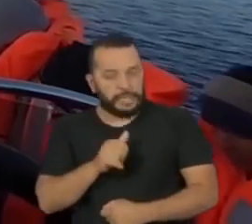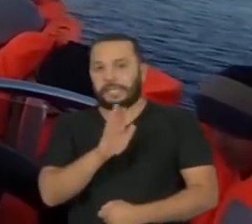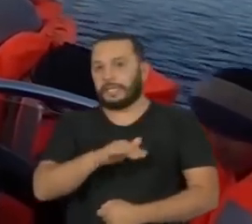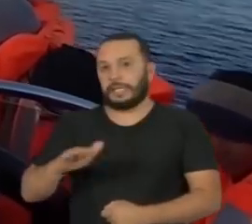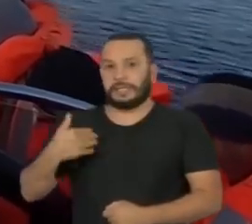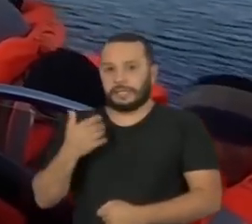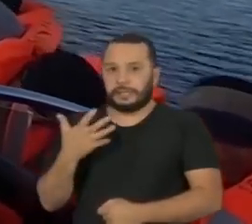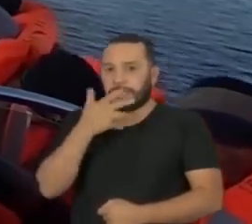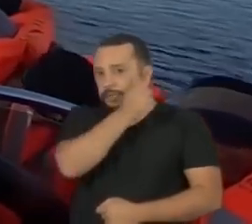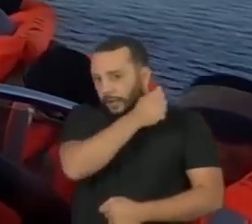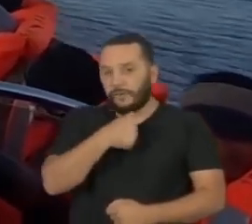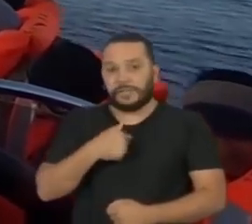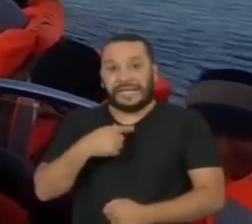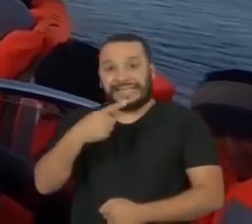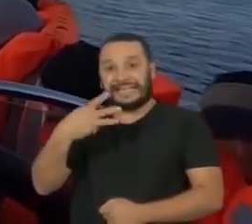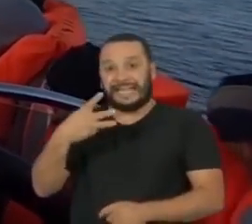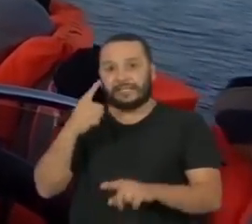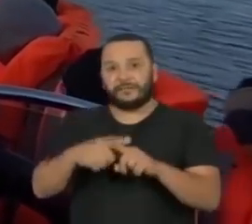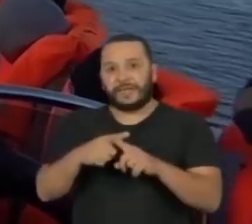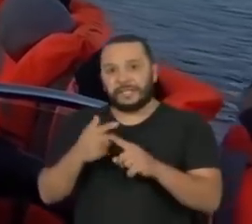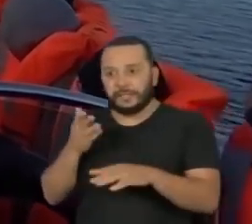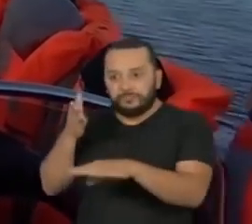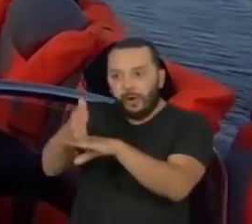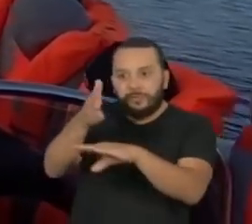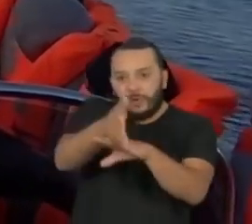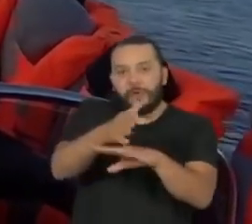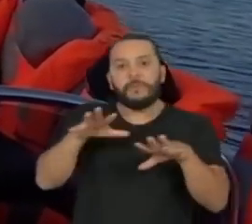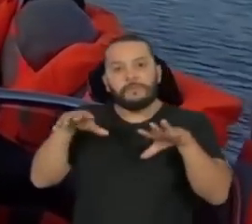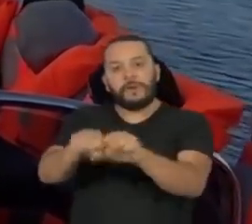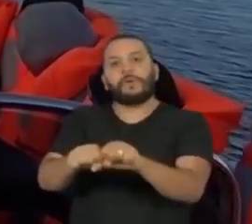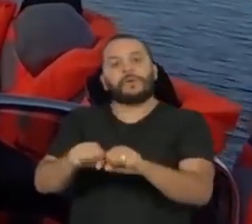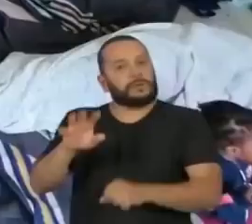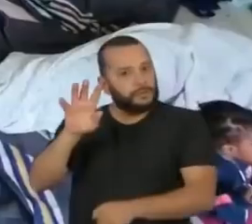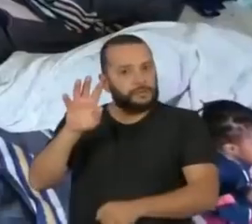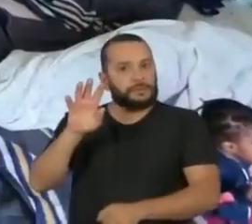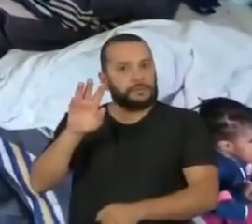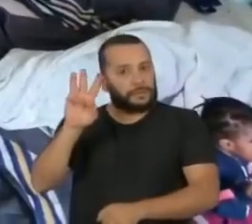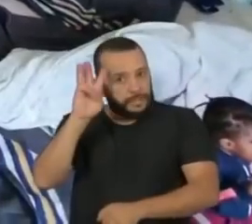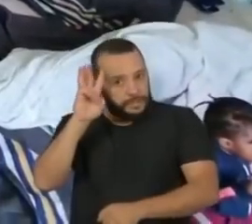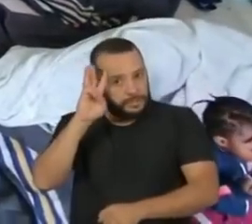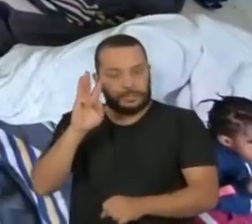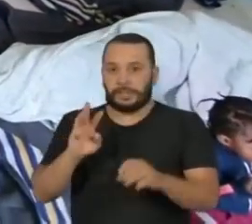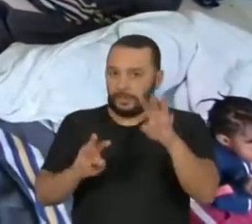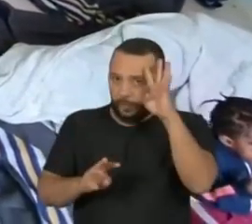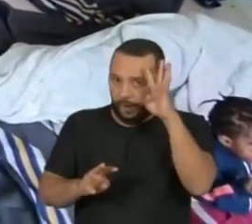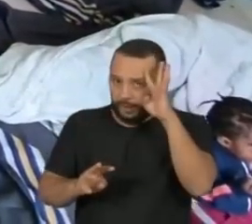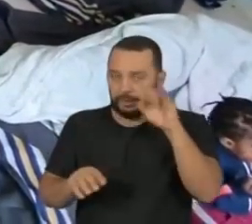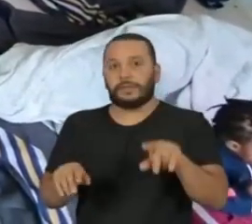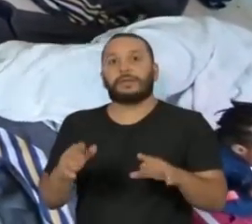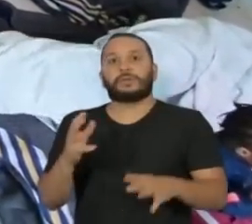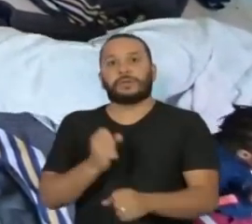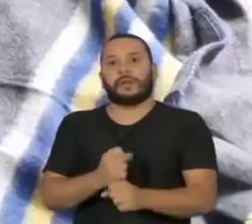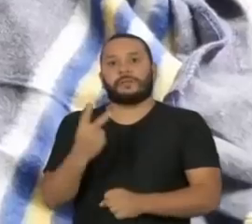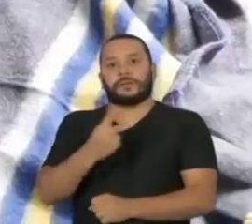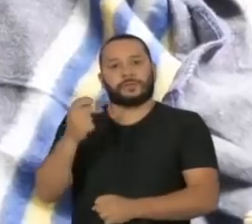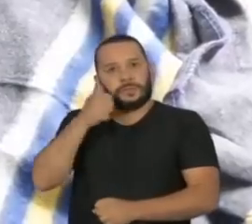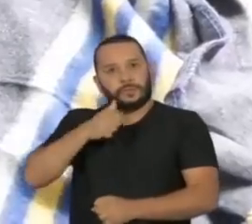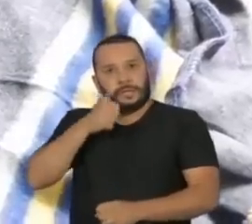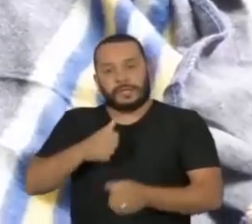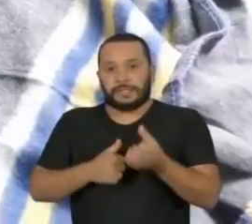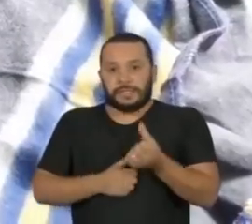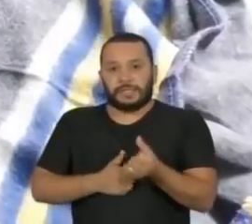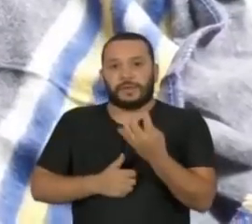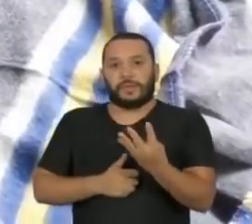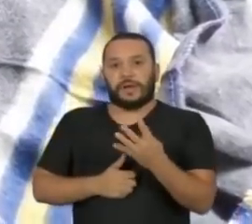operações de salvamento no mar Mediterrâneo na terça e na quarta-feira. Entre eles havia 22 mulheres e